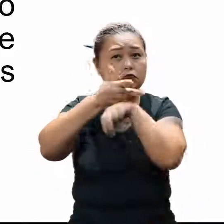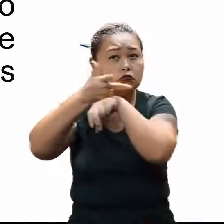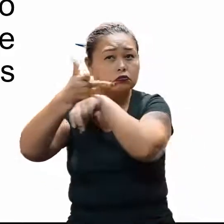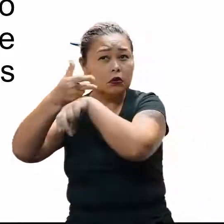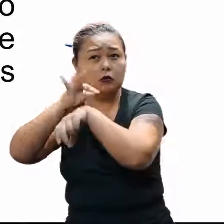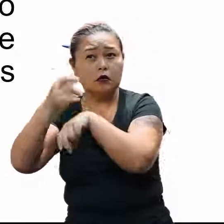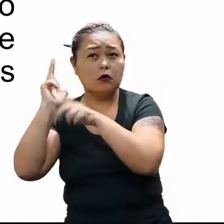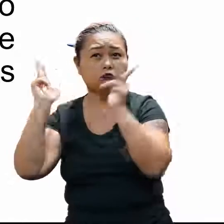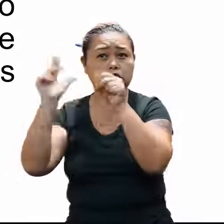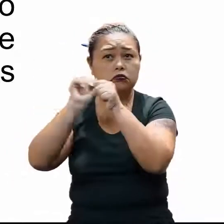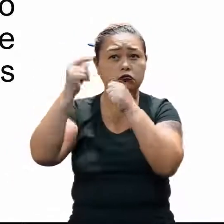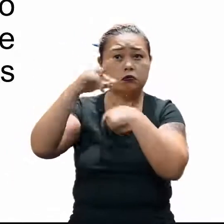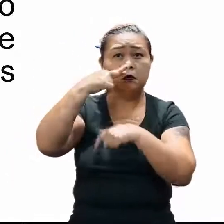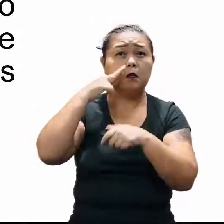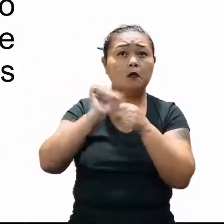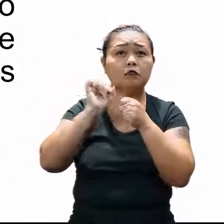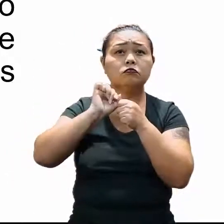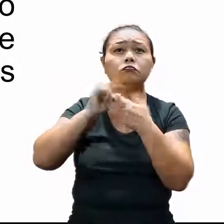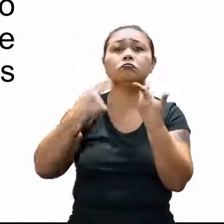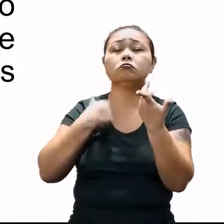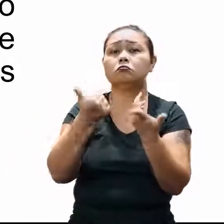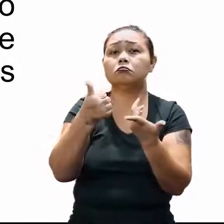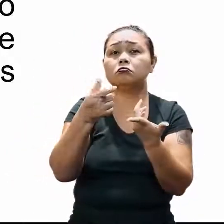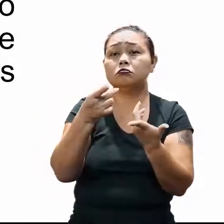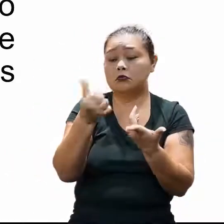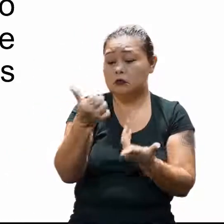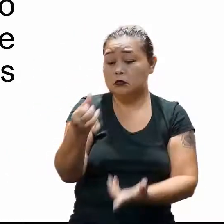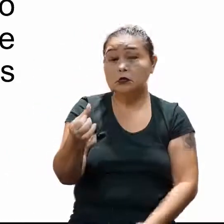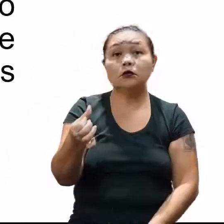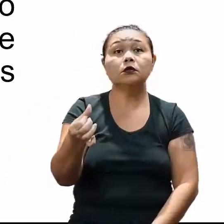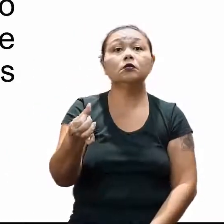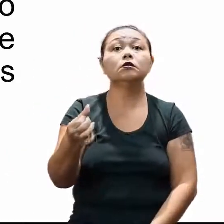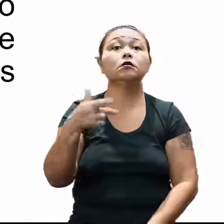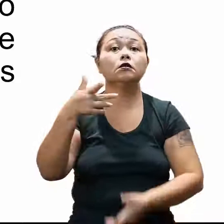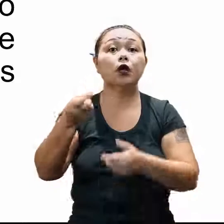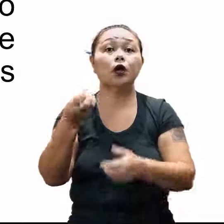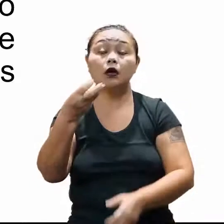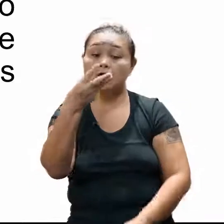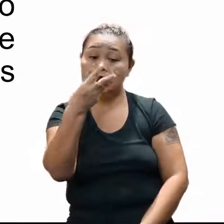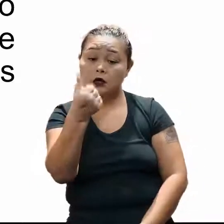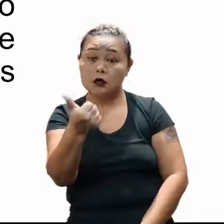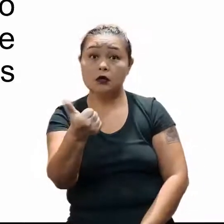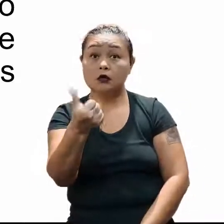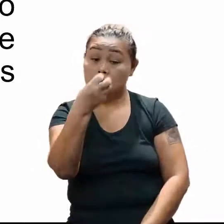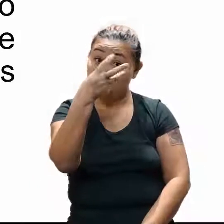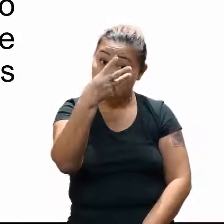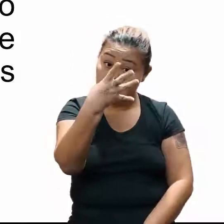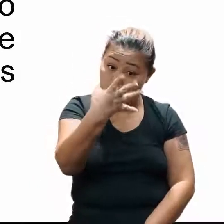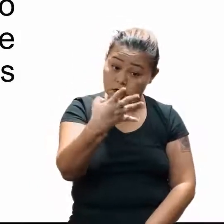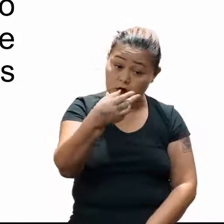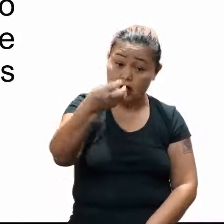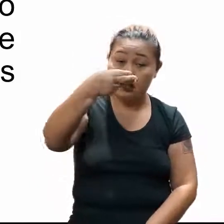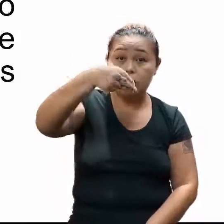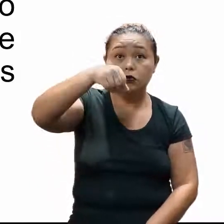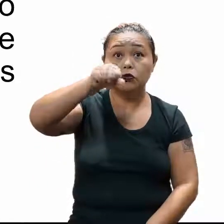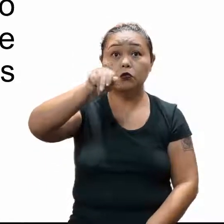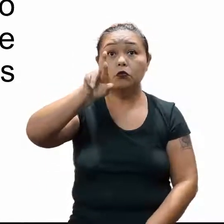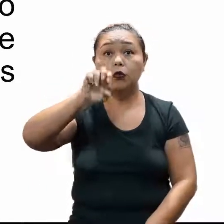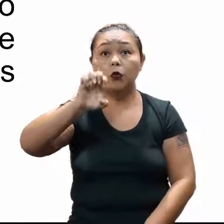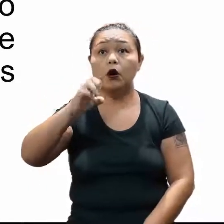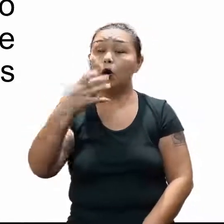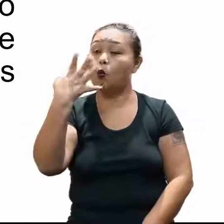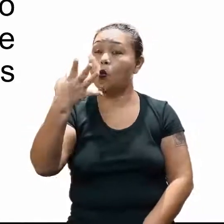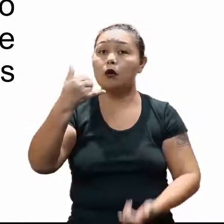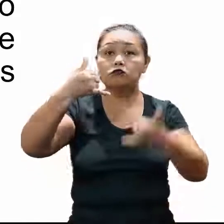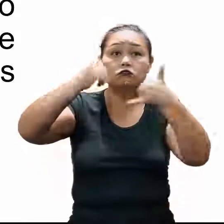16 homens, praça empregados, 34 muares e 4 bois cargueiros. Então, assim, eles